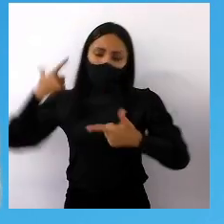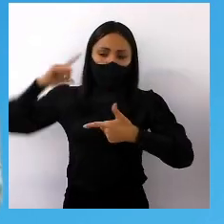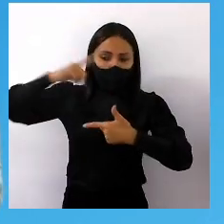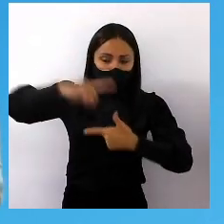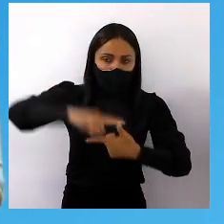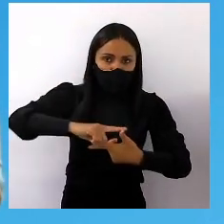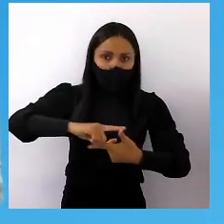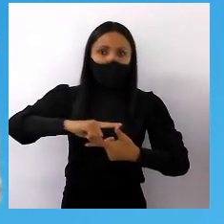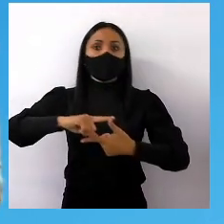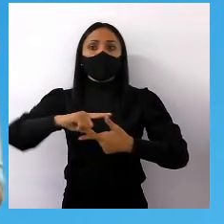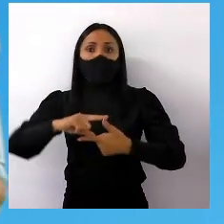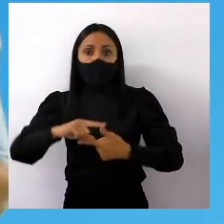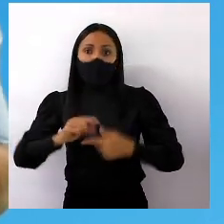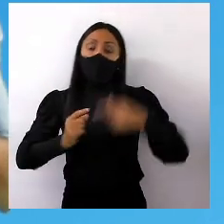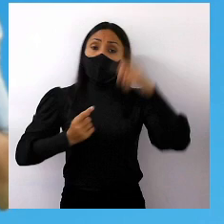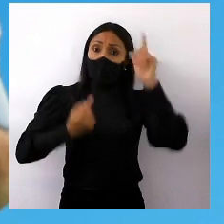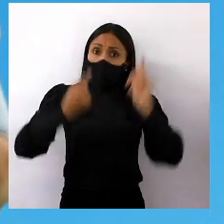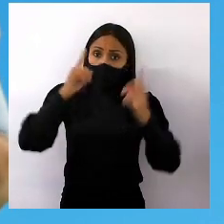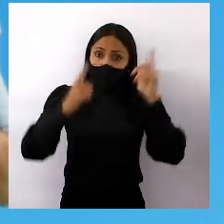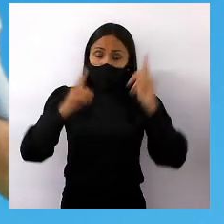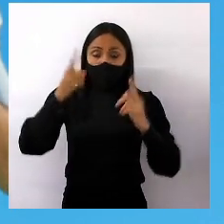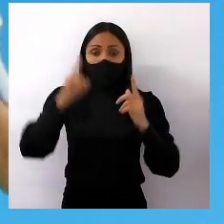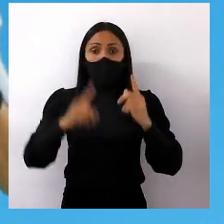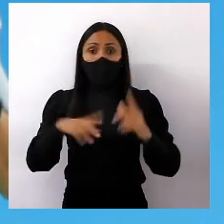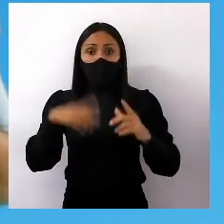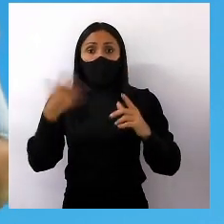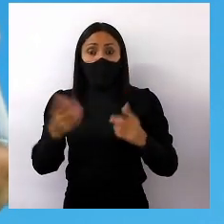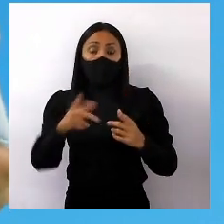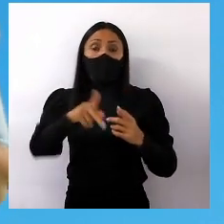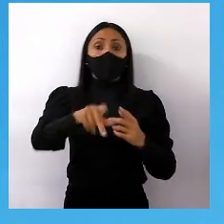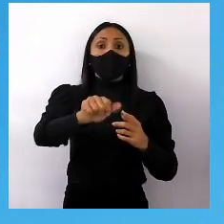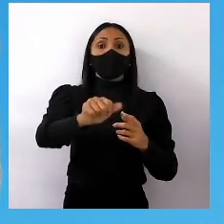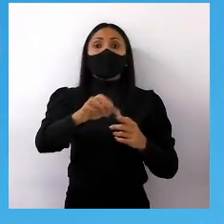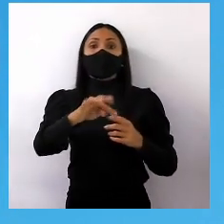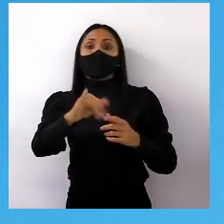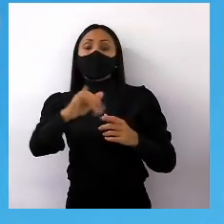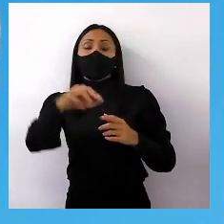frevo, ele foi, né, considerado como um patrimônio, né? O